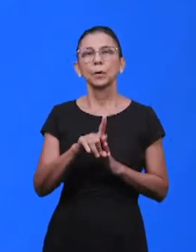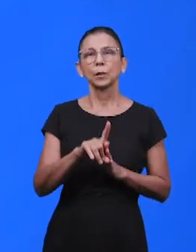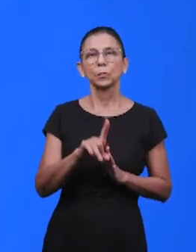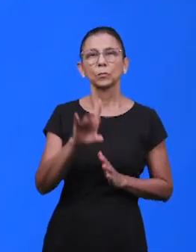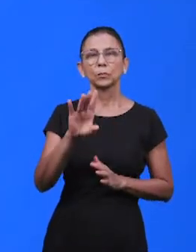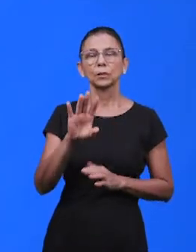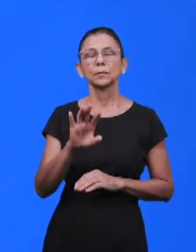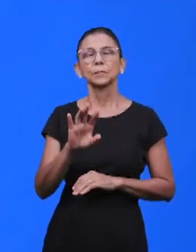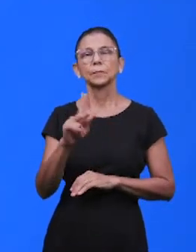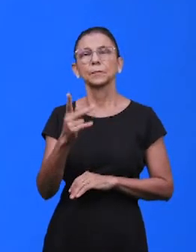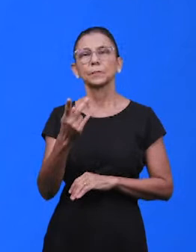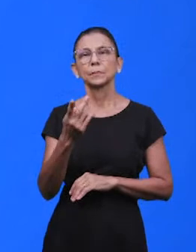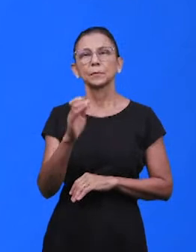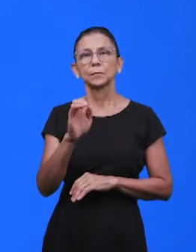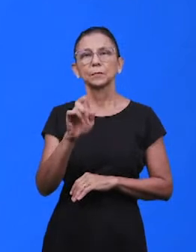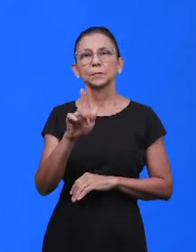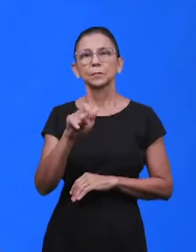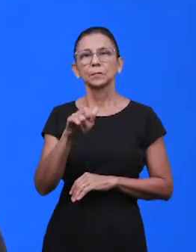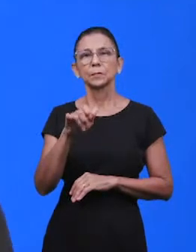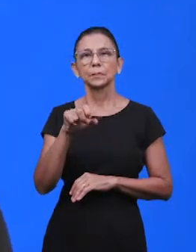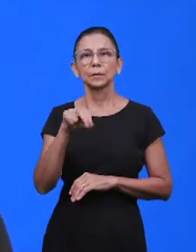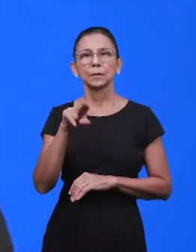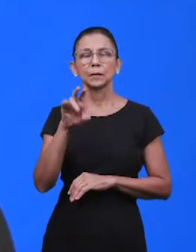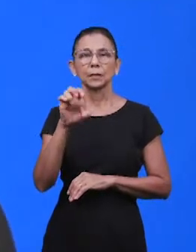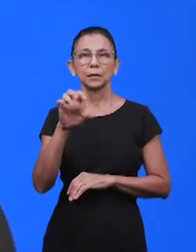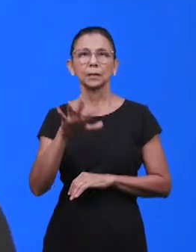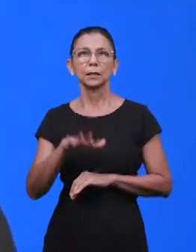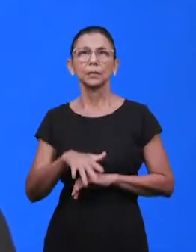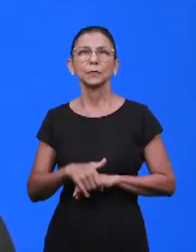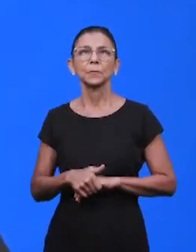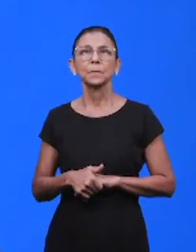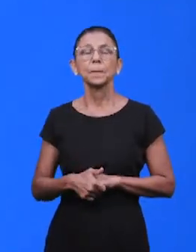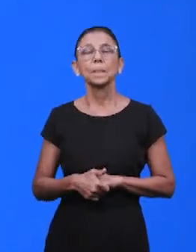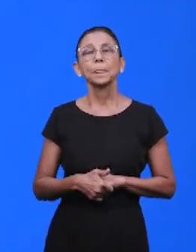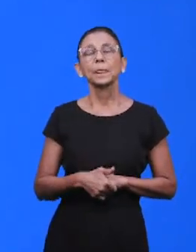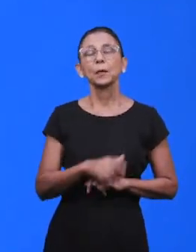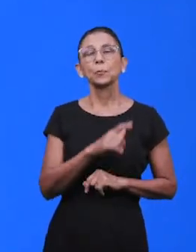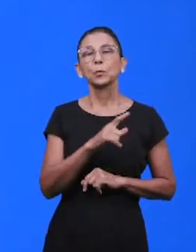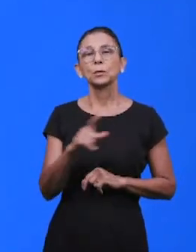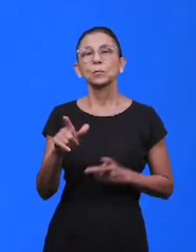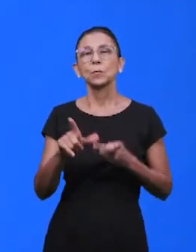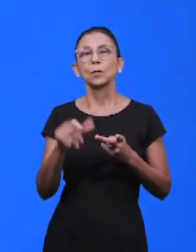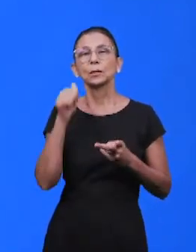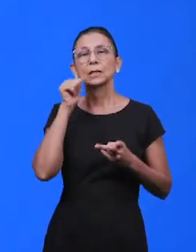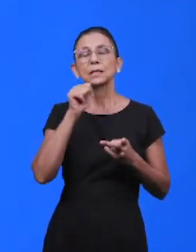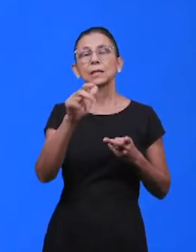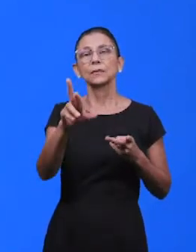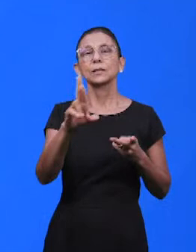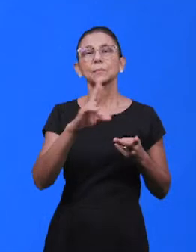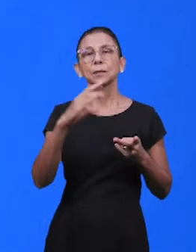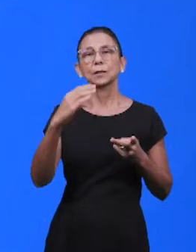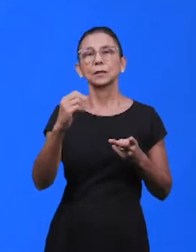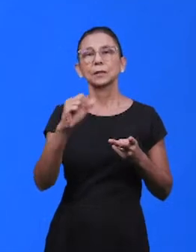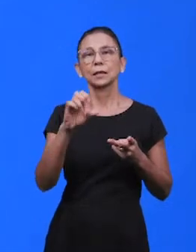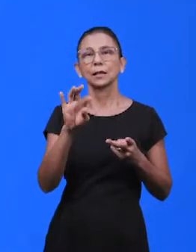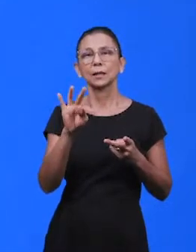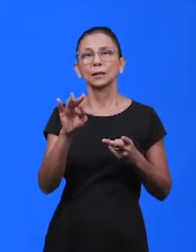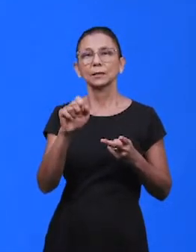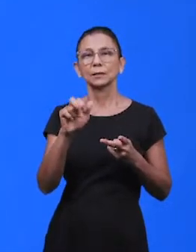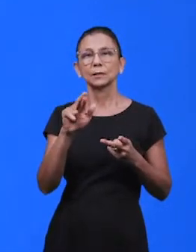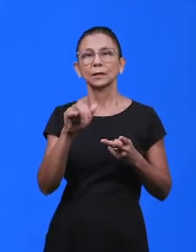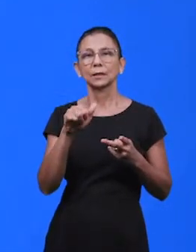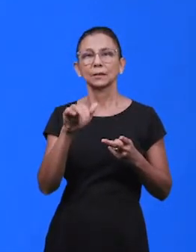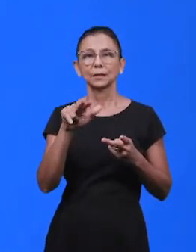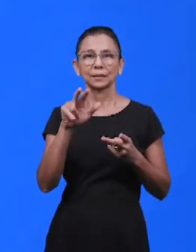né? Depois a resposta dada pela irmã Catarina, muito bem colocada, mas eu quero cumprimentar a todas com a paz do